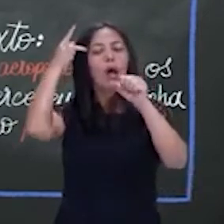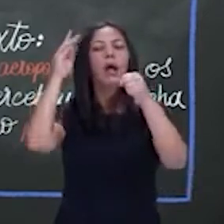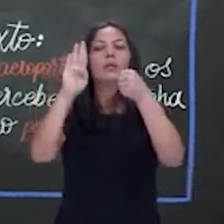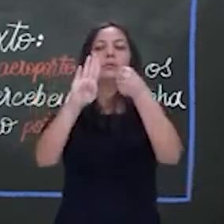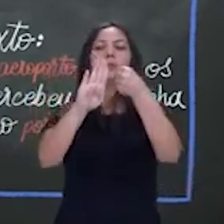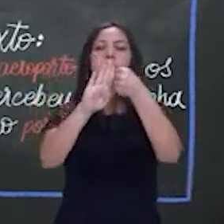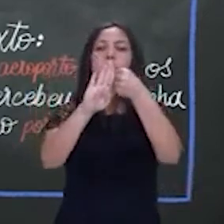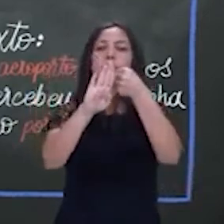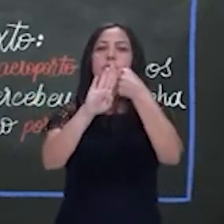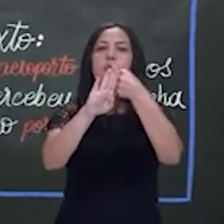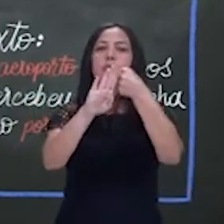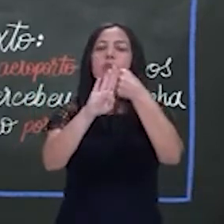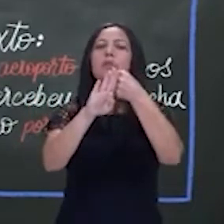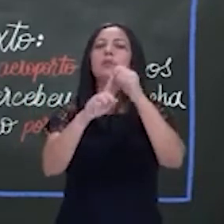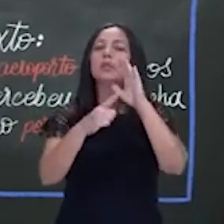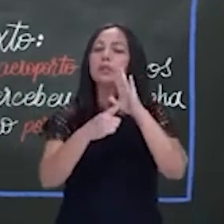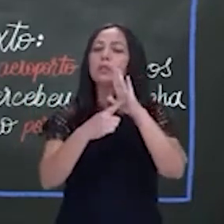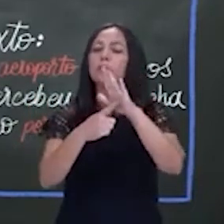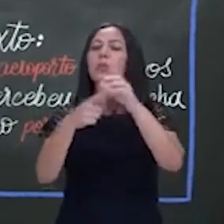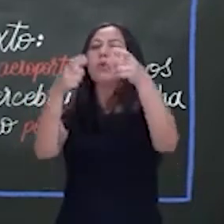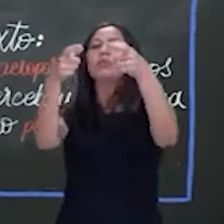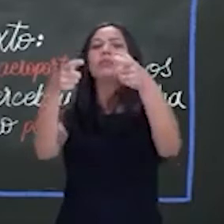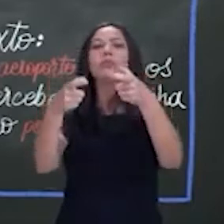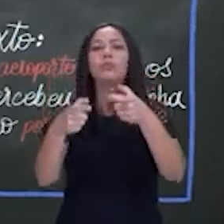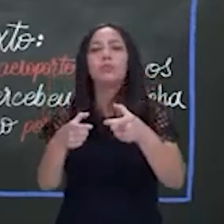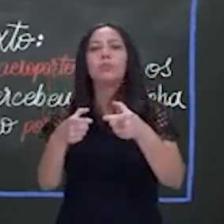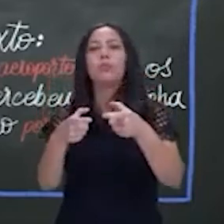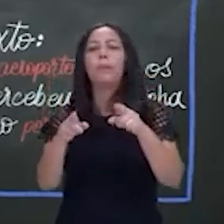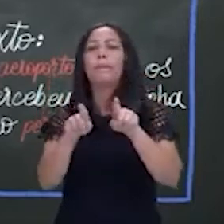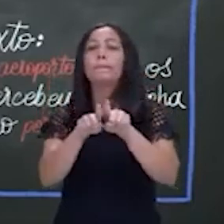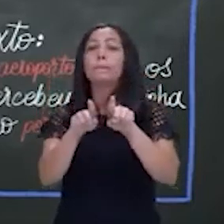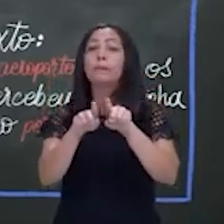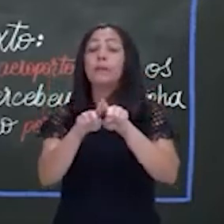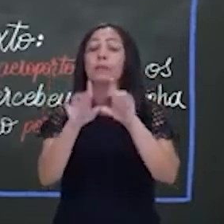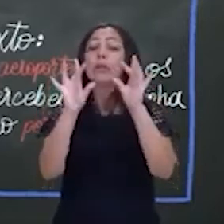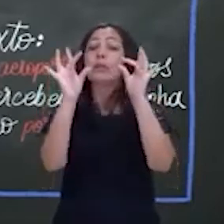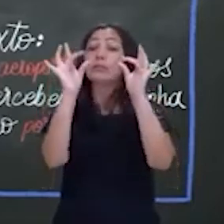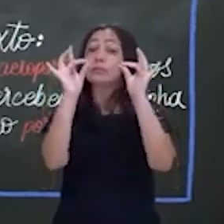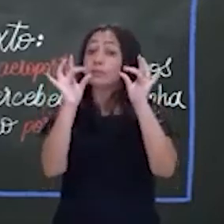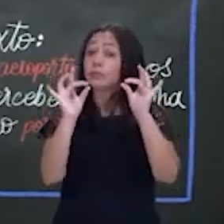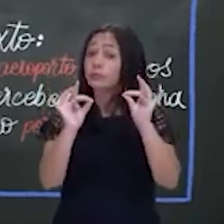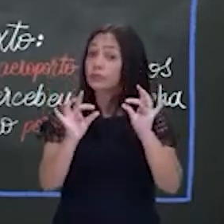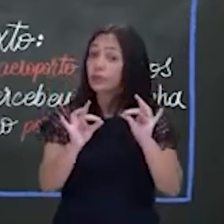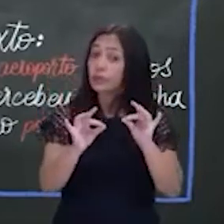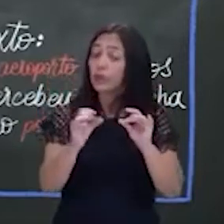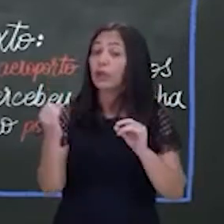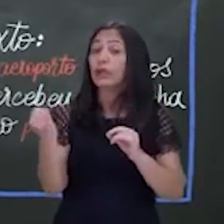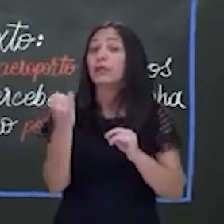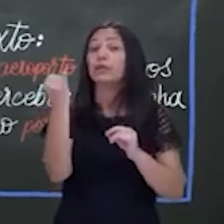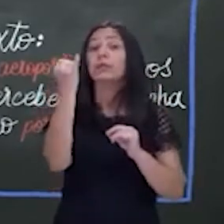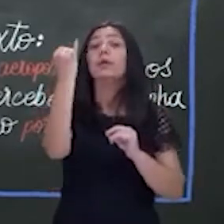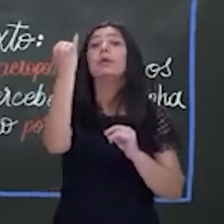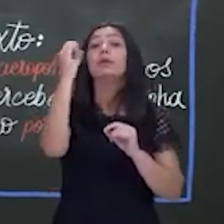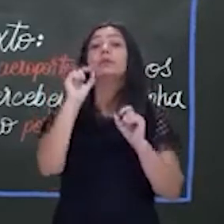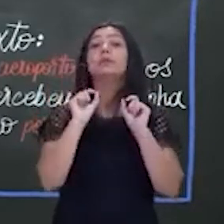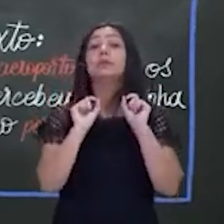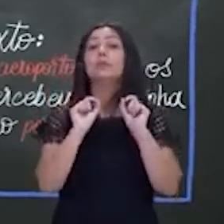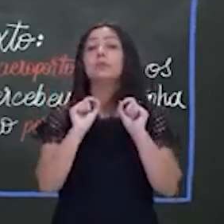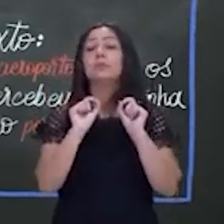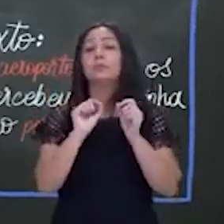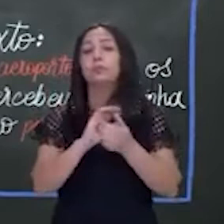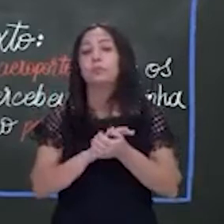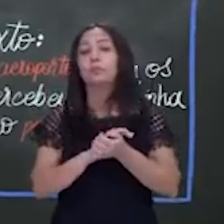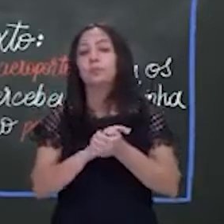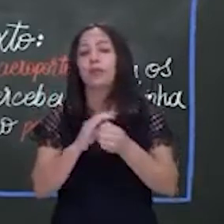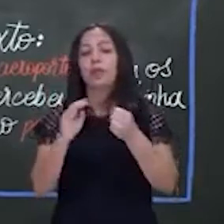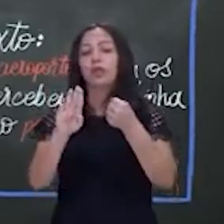substantivo que dá lugar a uma propriedade, a um termo bastante específico. Tem um detalhe bem delicado que a gente aprende desde o primeiro momento que a gente se